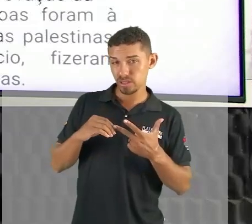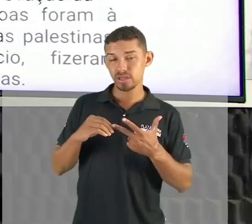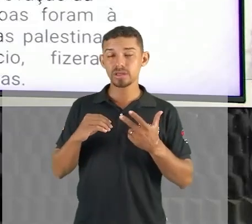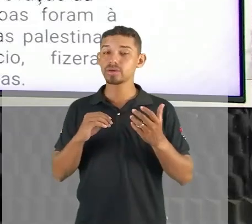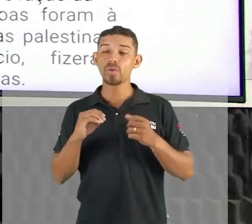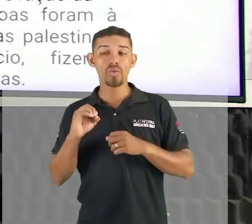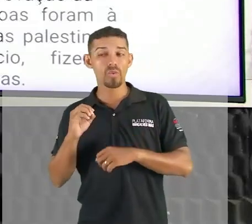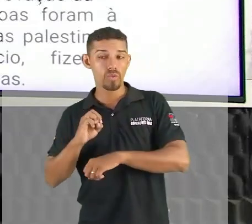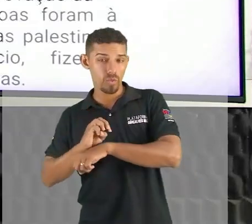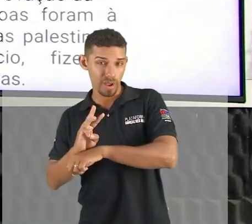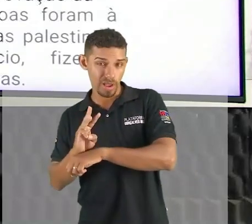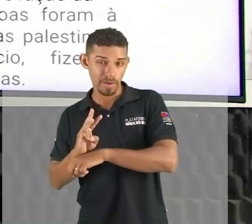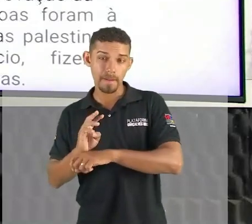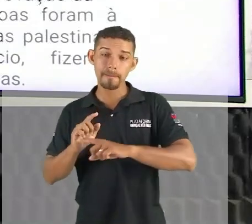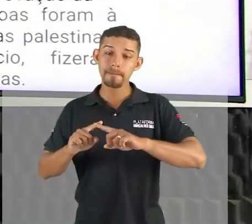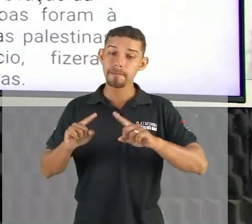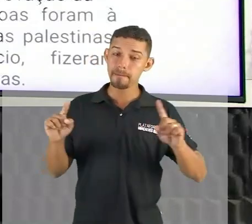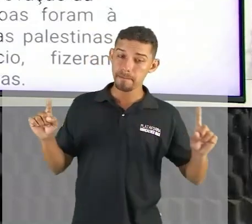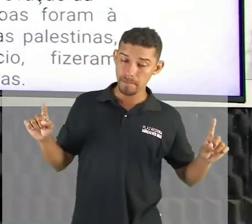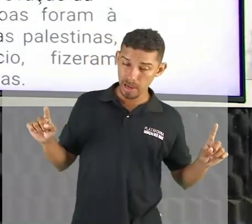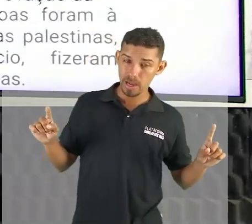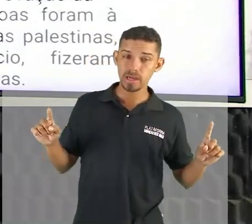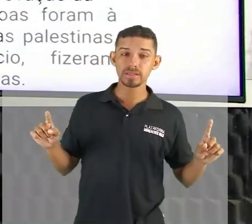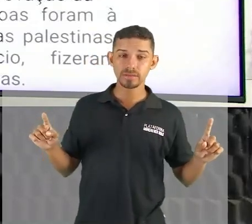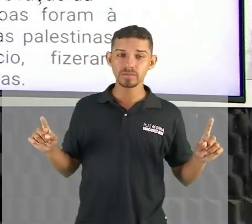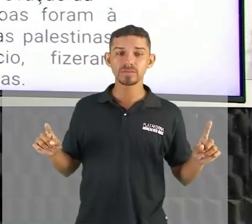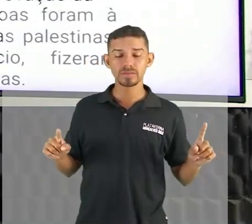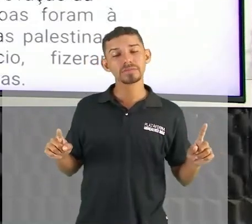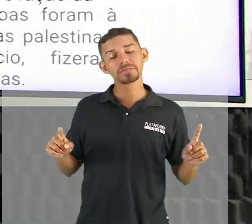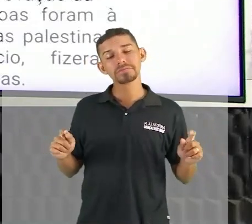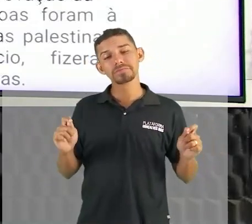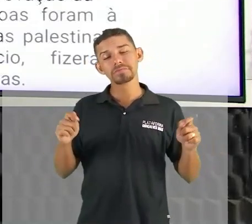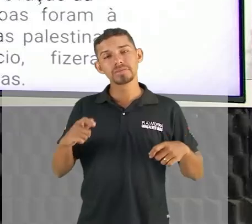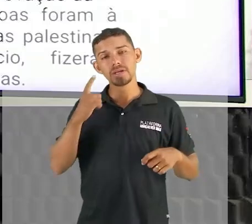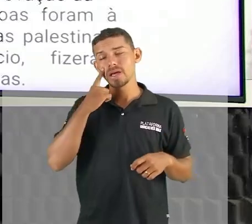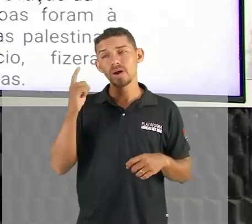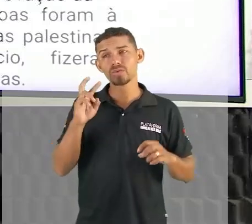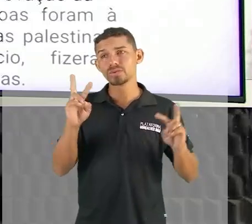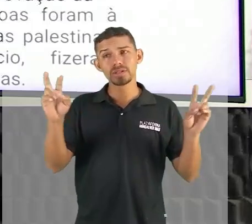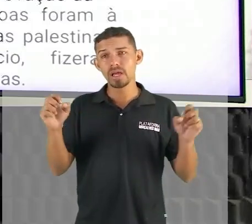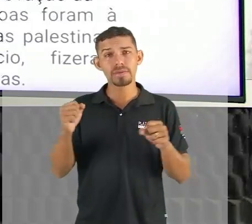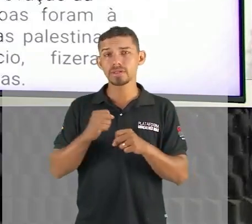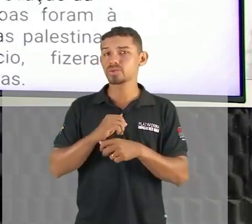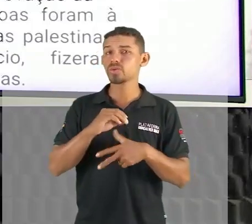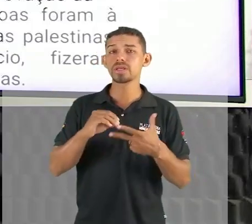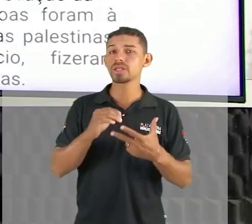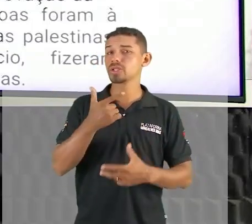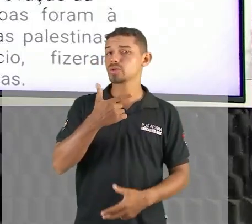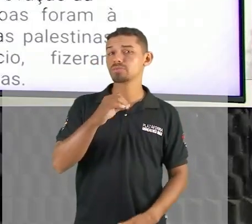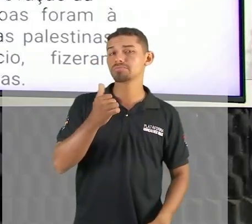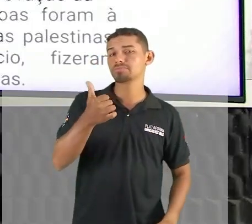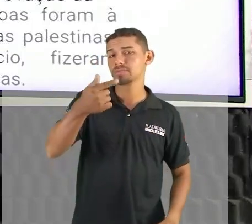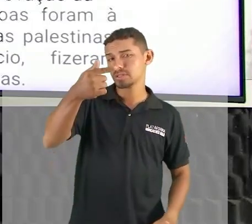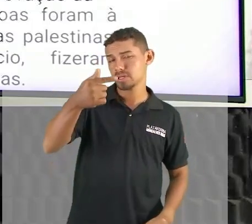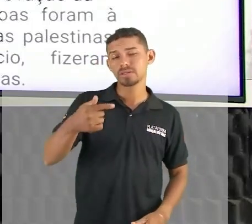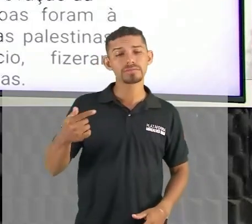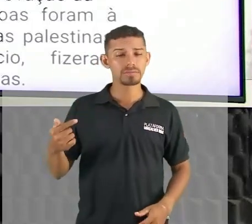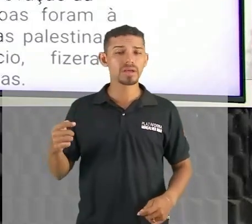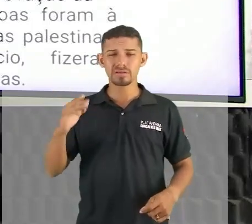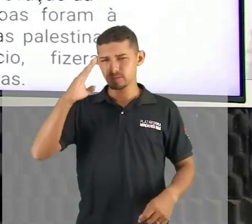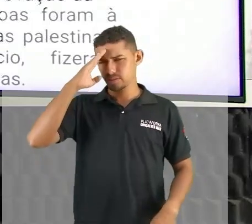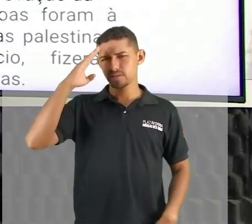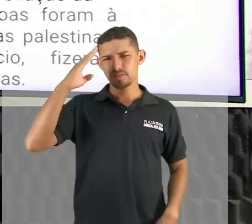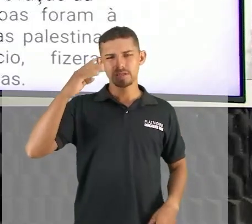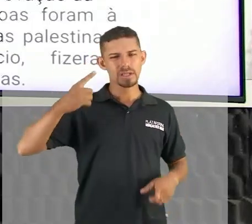no Enem ou seja também na UEMA. Mas é um tema que está muito recorrente aí, principalmente, né,